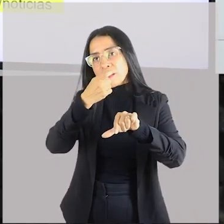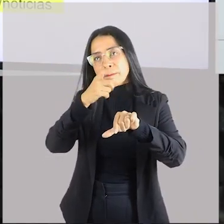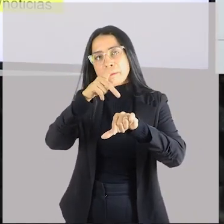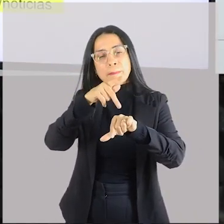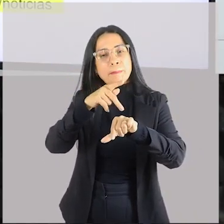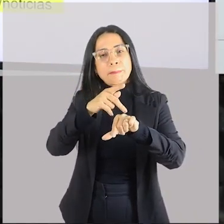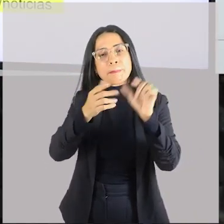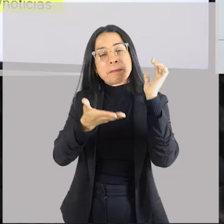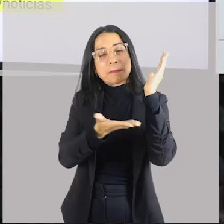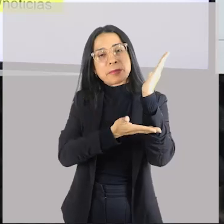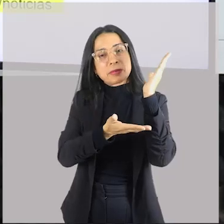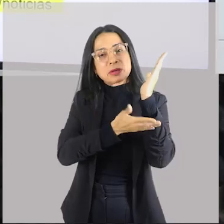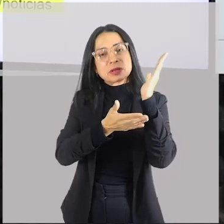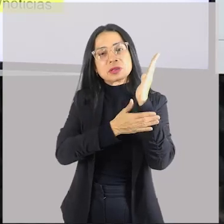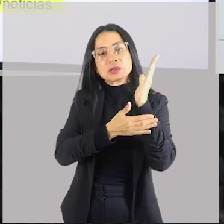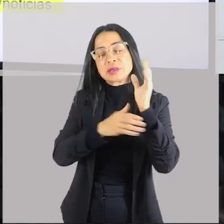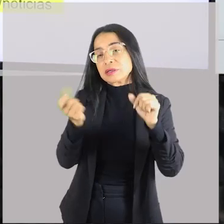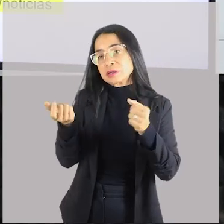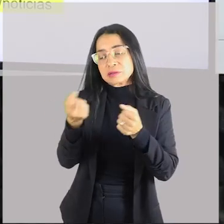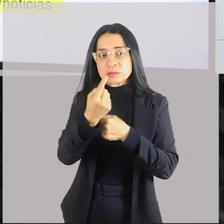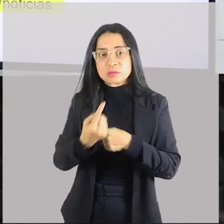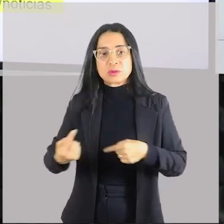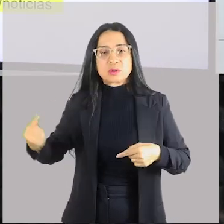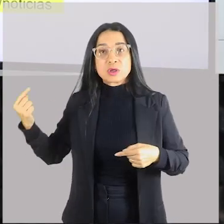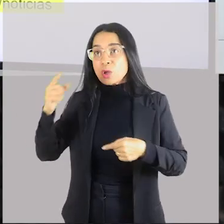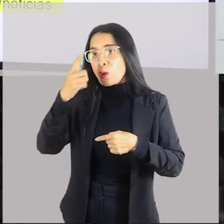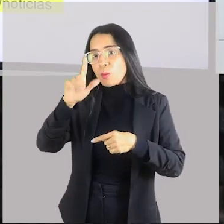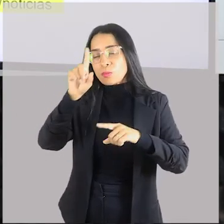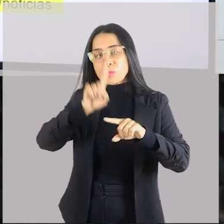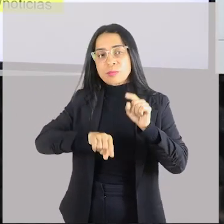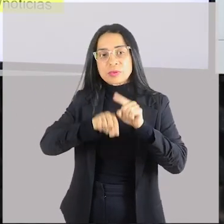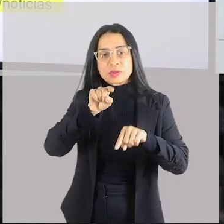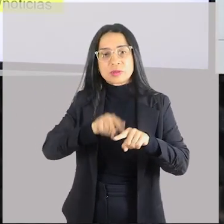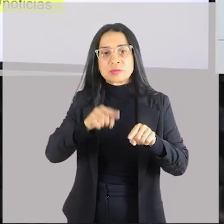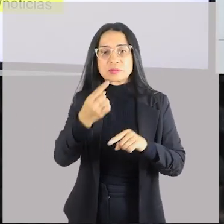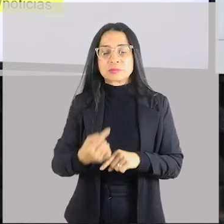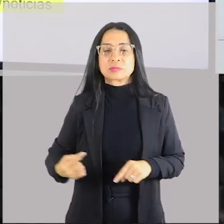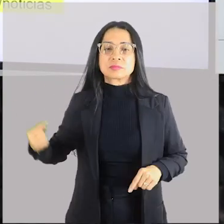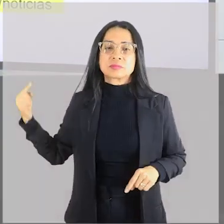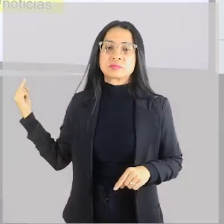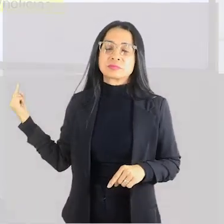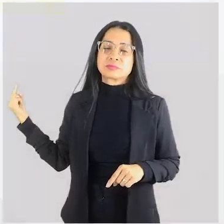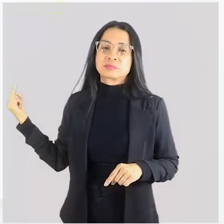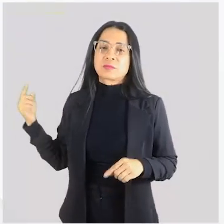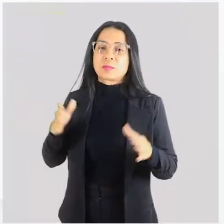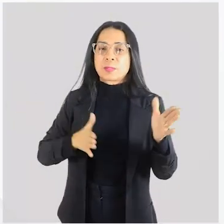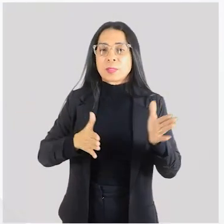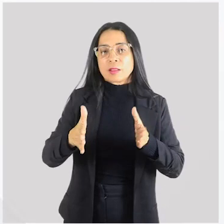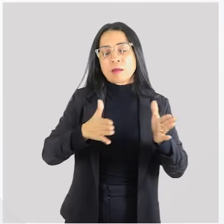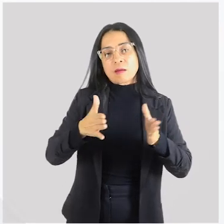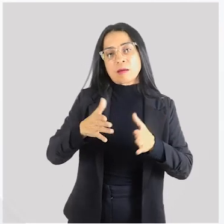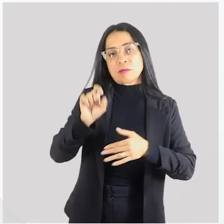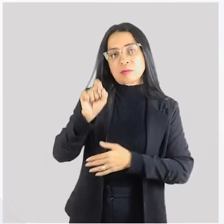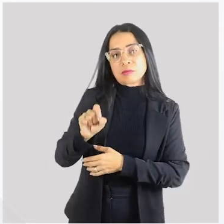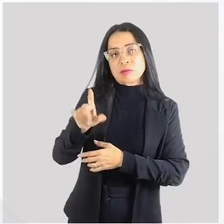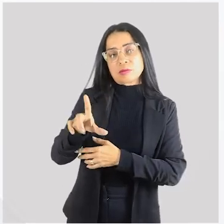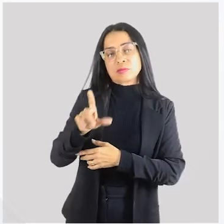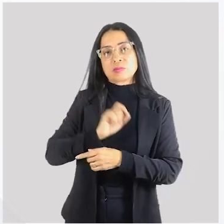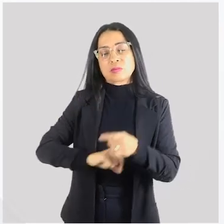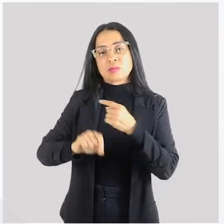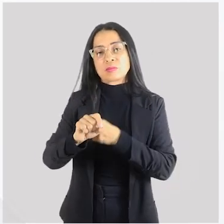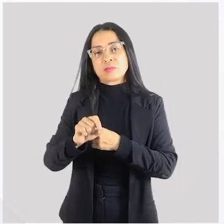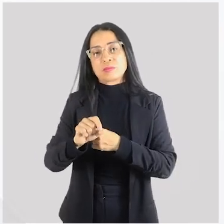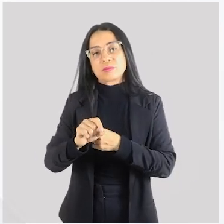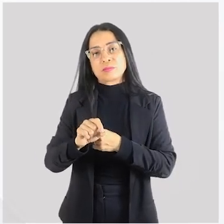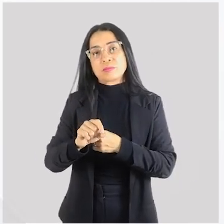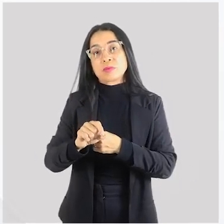plástico de vidro essa obra aqui é os três músicos de Pablo Picasso também certo como eu falei a vocês anteriormente